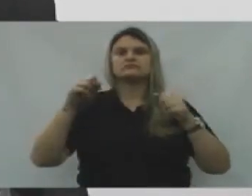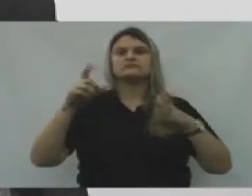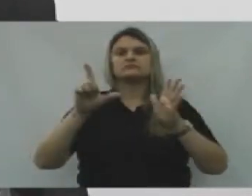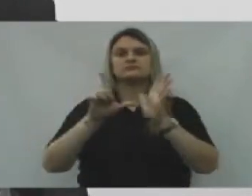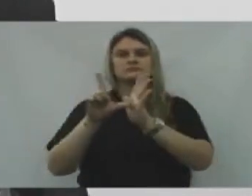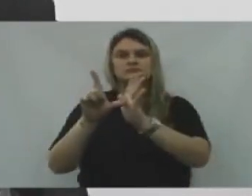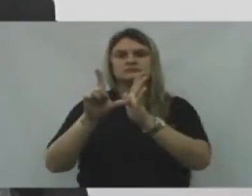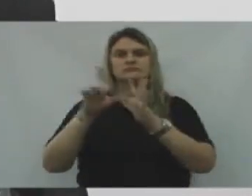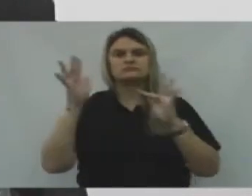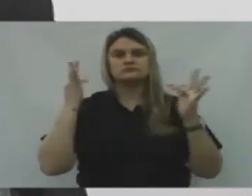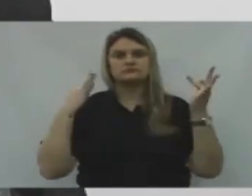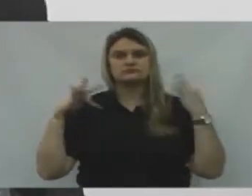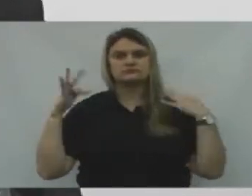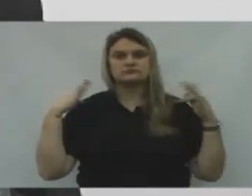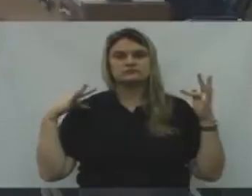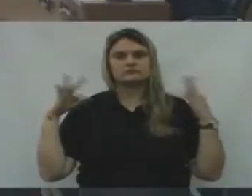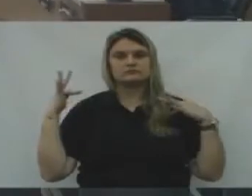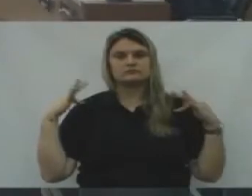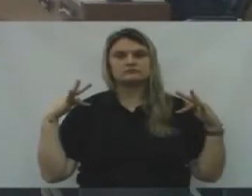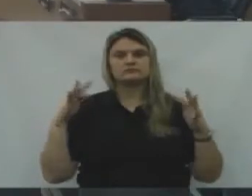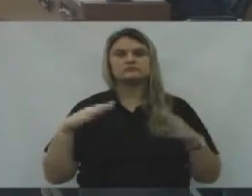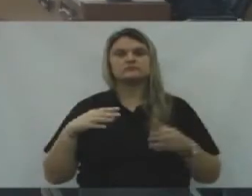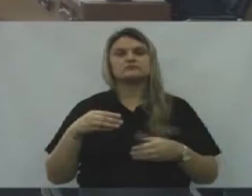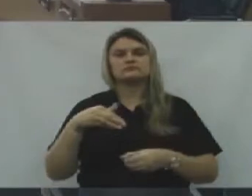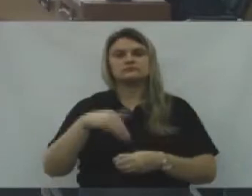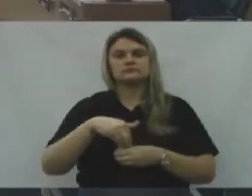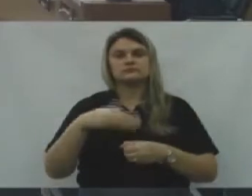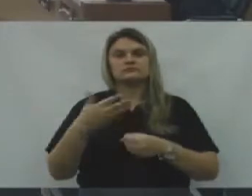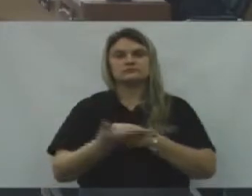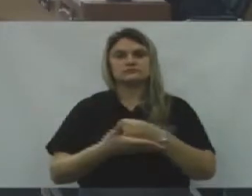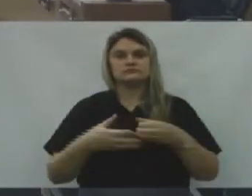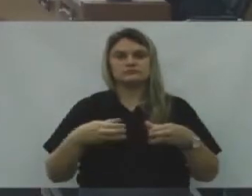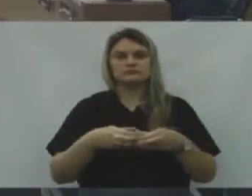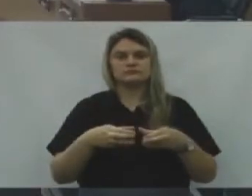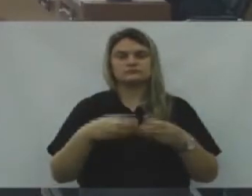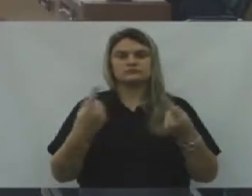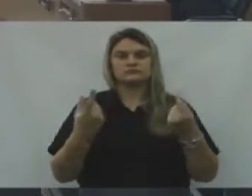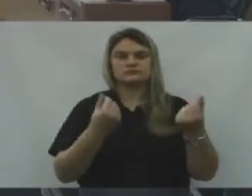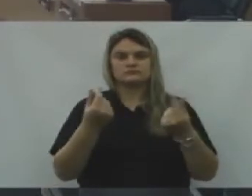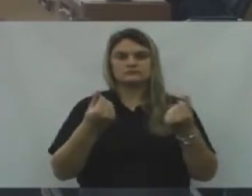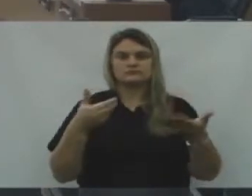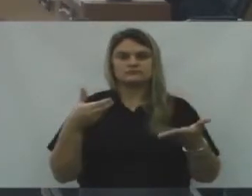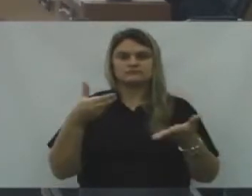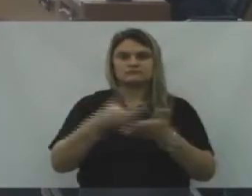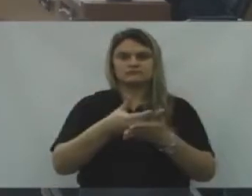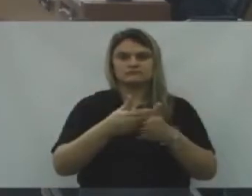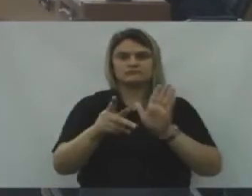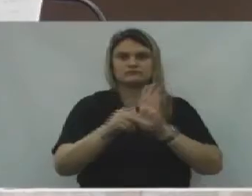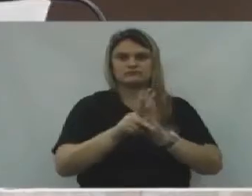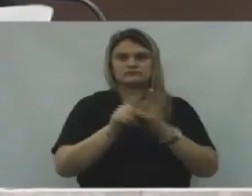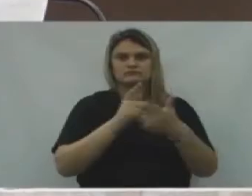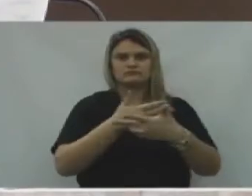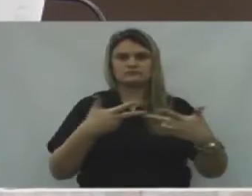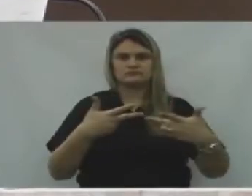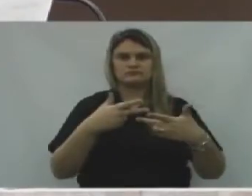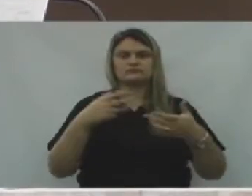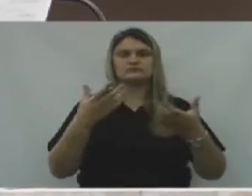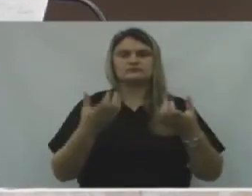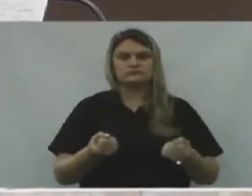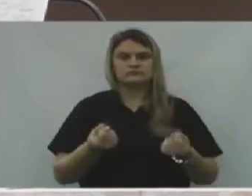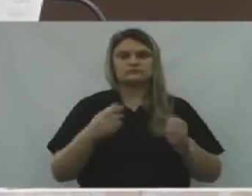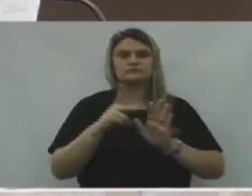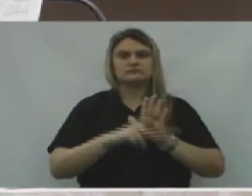Comércio e Turismo. Votação do parecer fundamentado Da Comissão de Finanças, Orçamento e Patrimônio Favorável ao projeto de lei